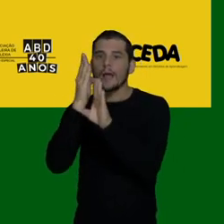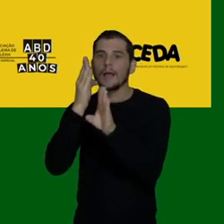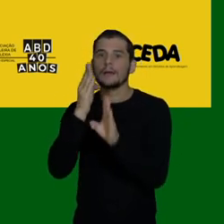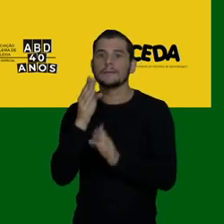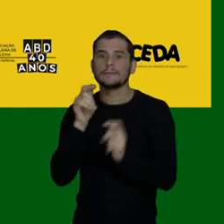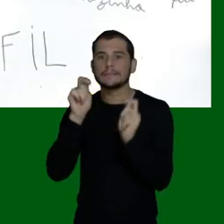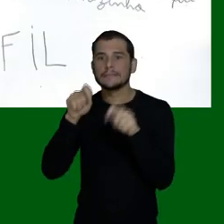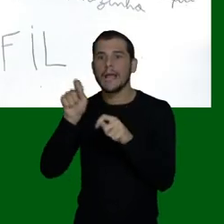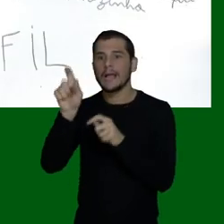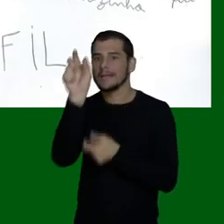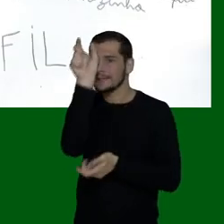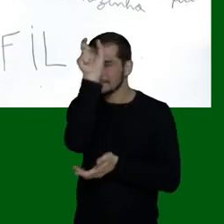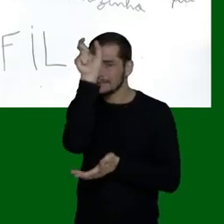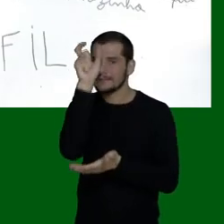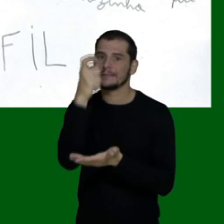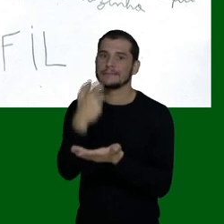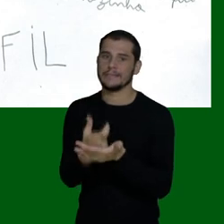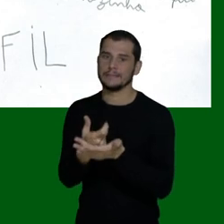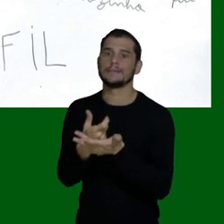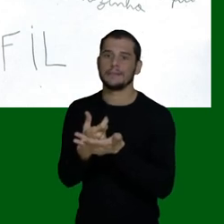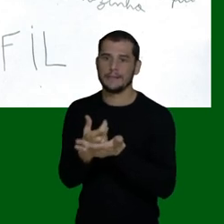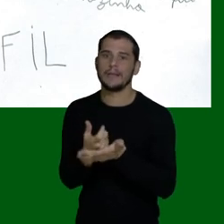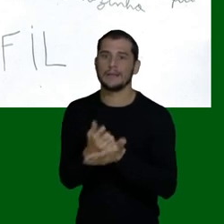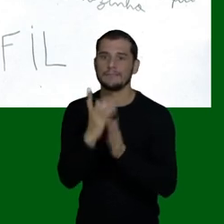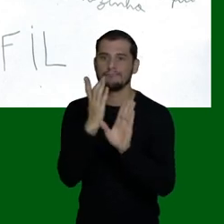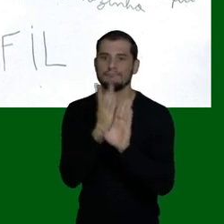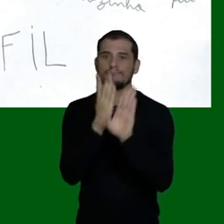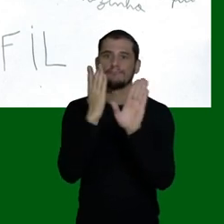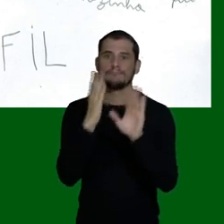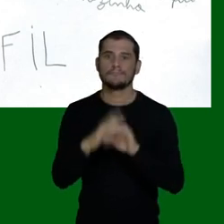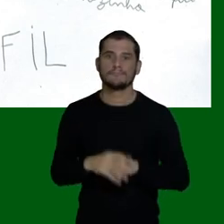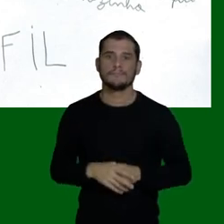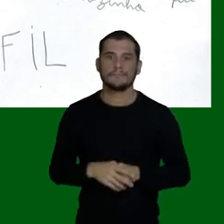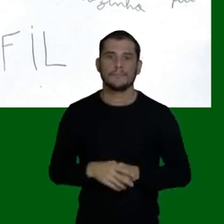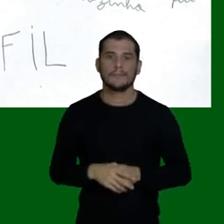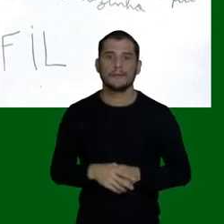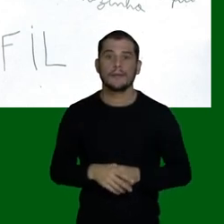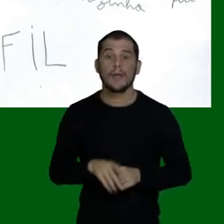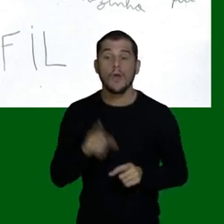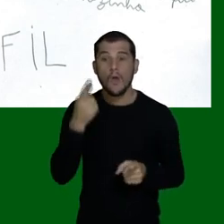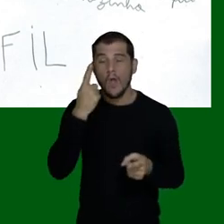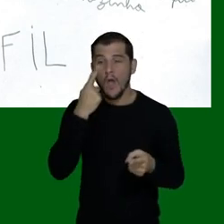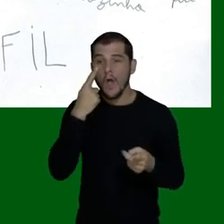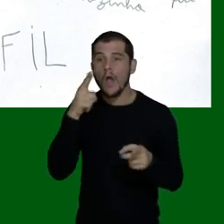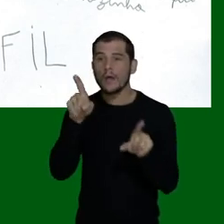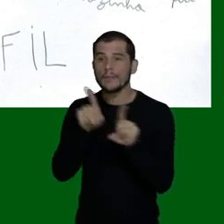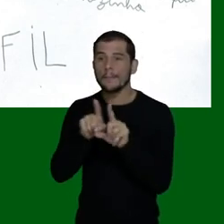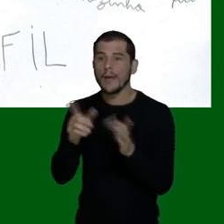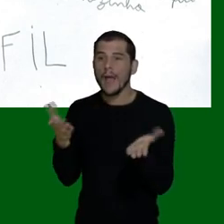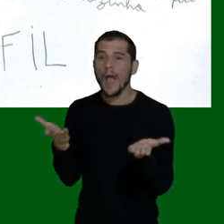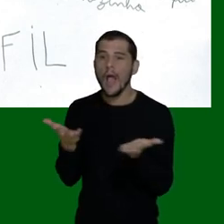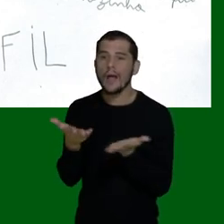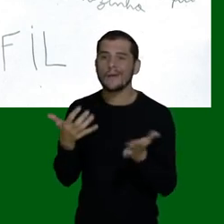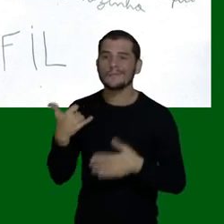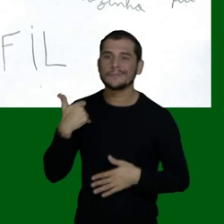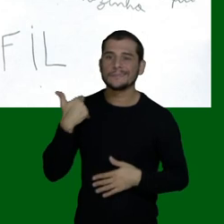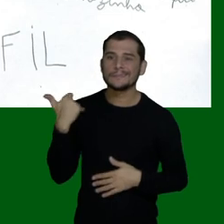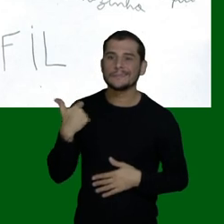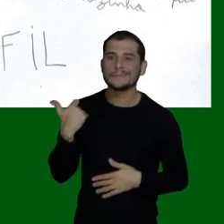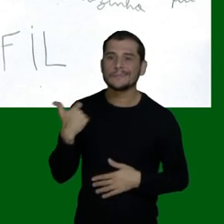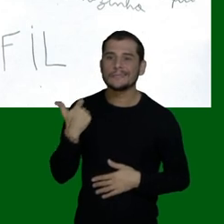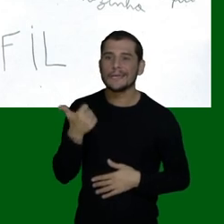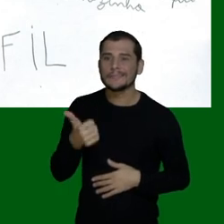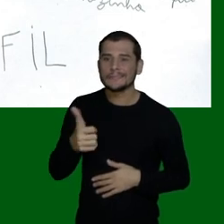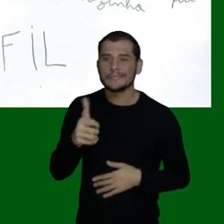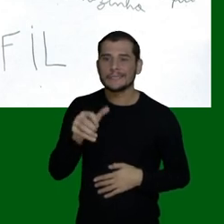um disléxico outro garoto de 10 anos a mesma coisa né Olha quantas trocas e